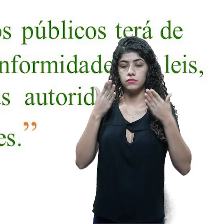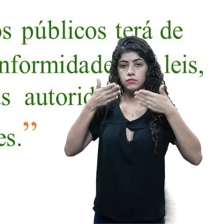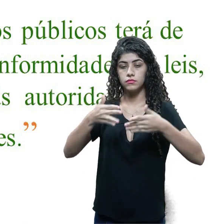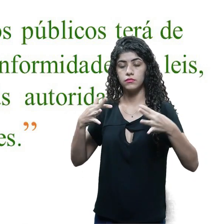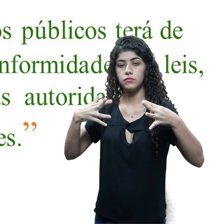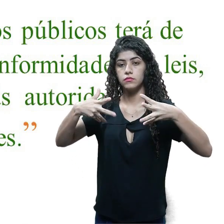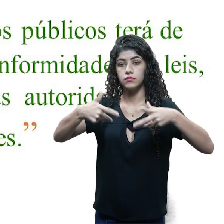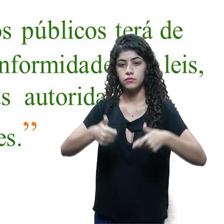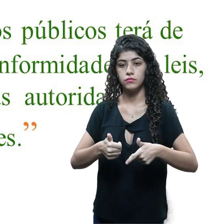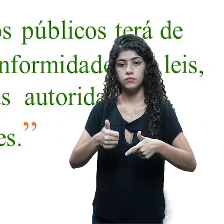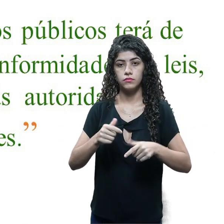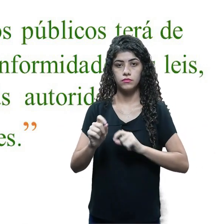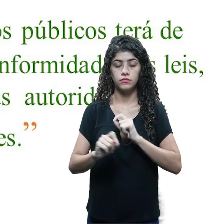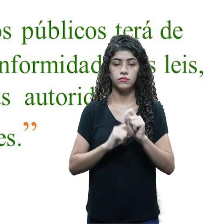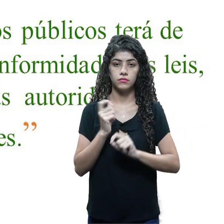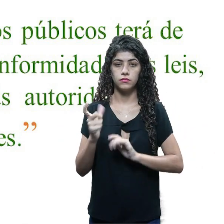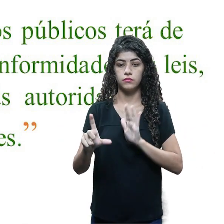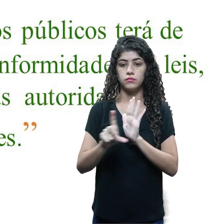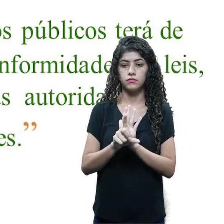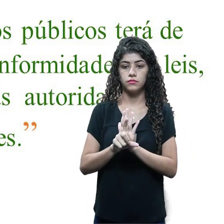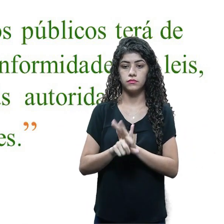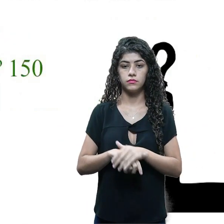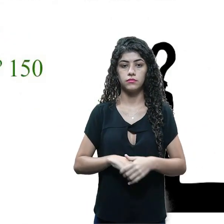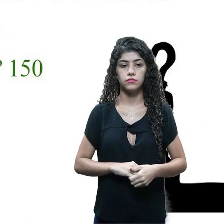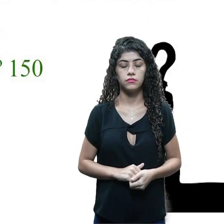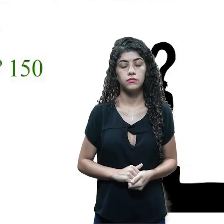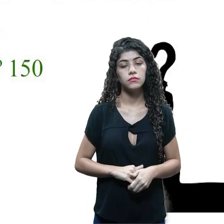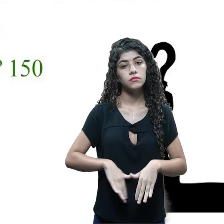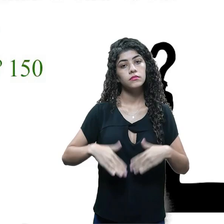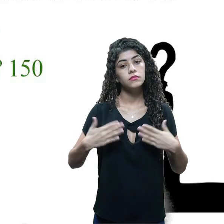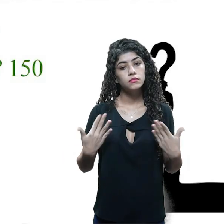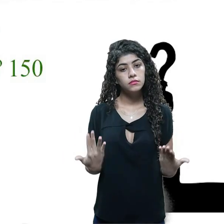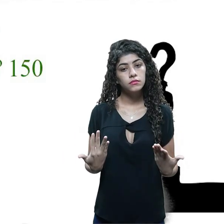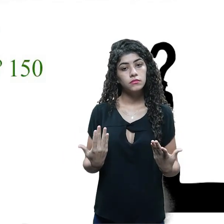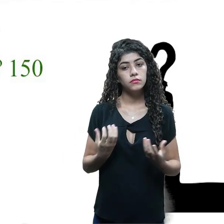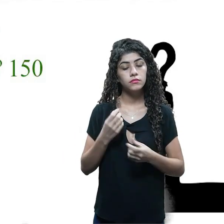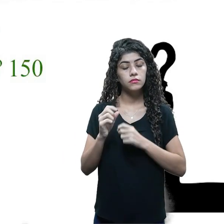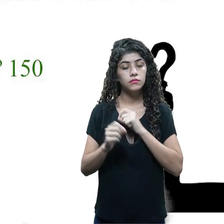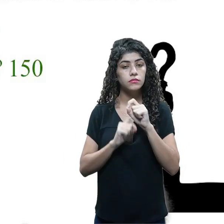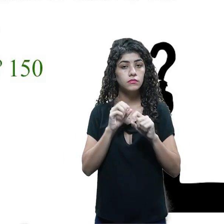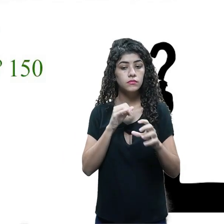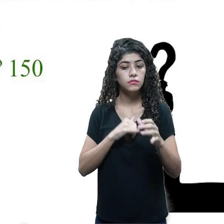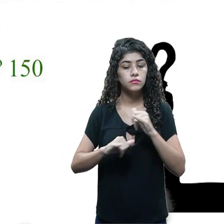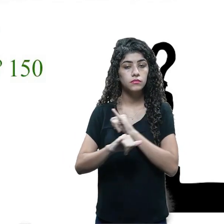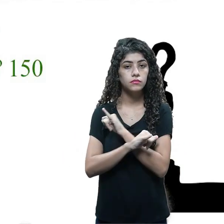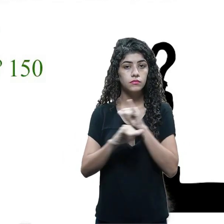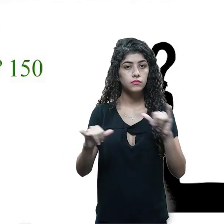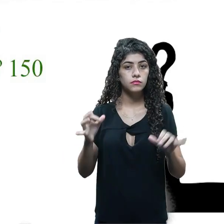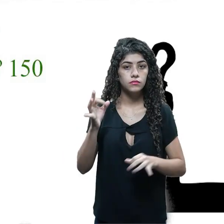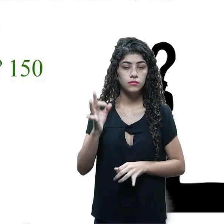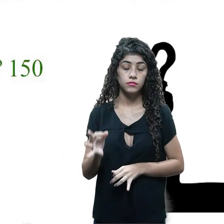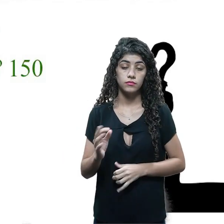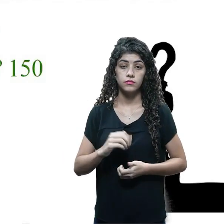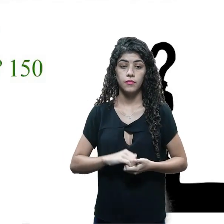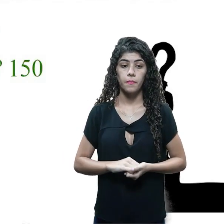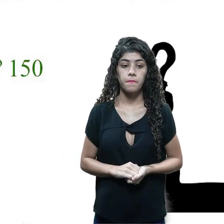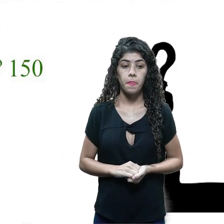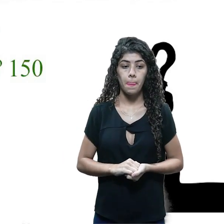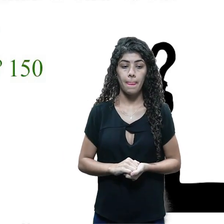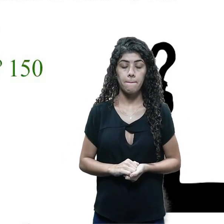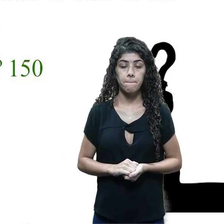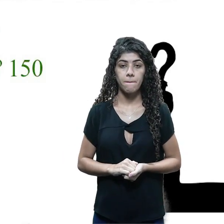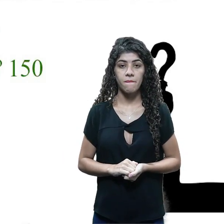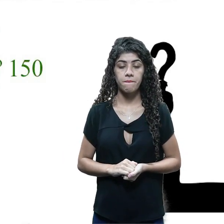atento a toda a conformidade das leis. Então, onde buscar informações corretas para prestar